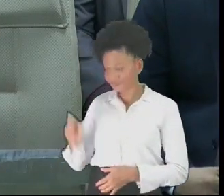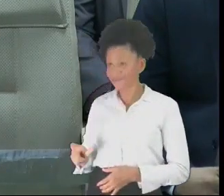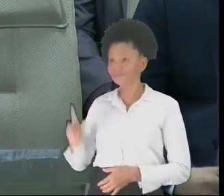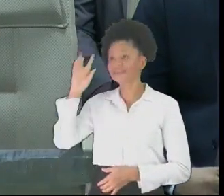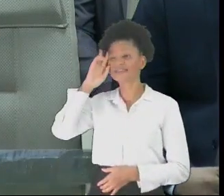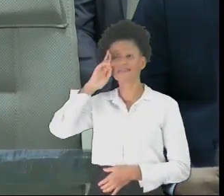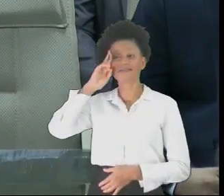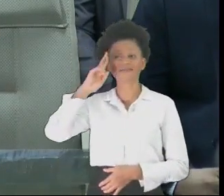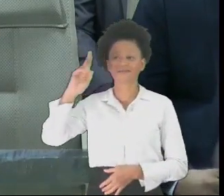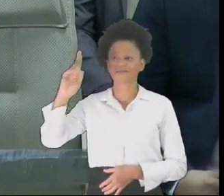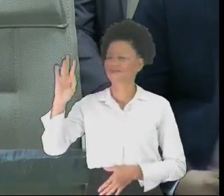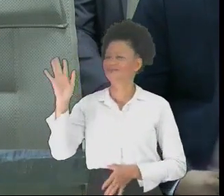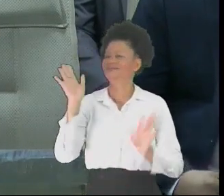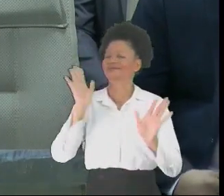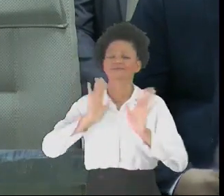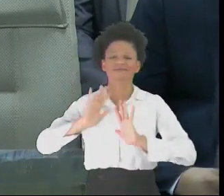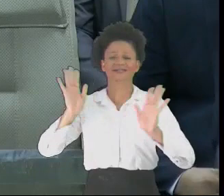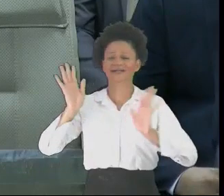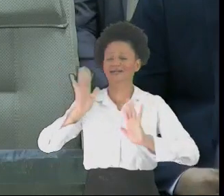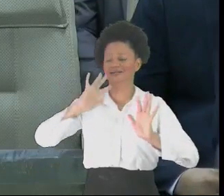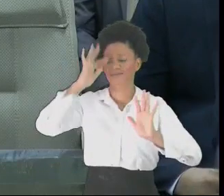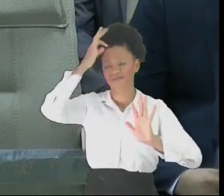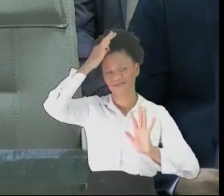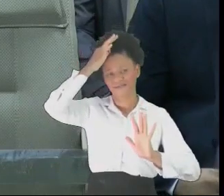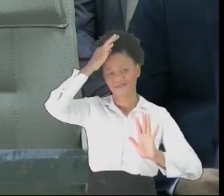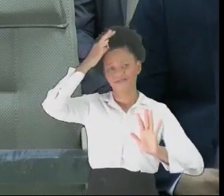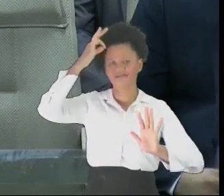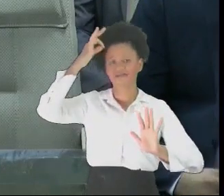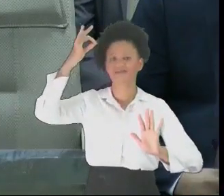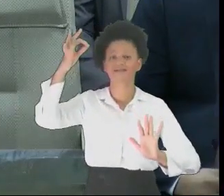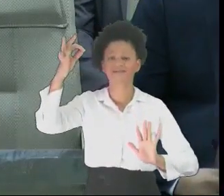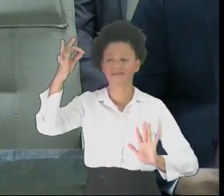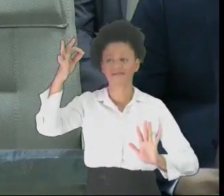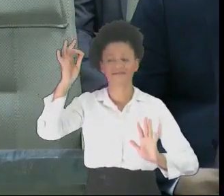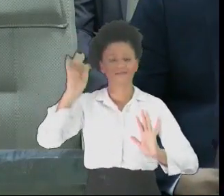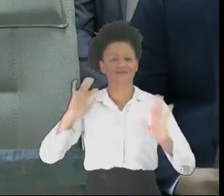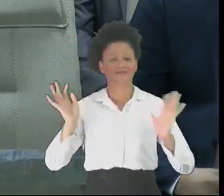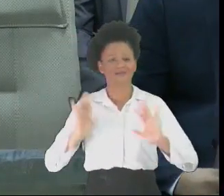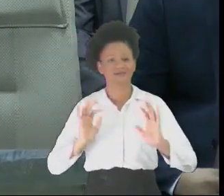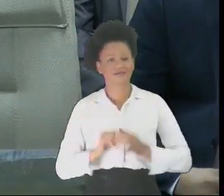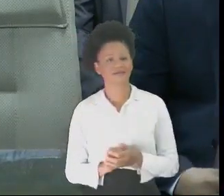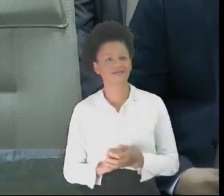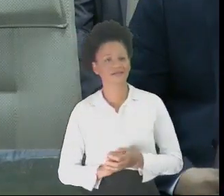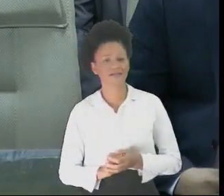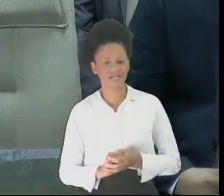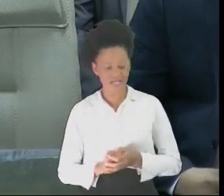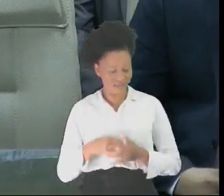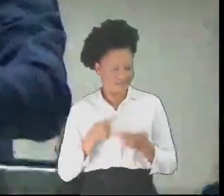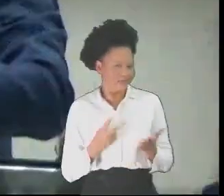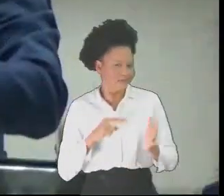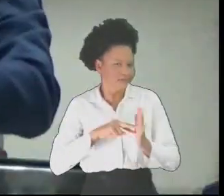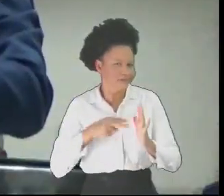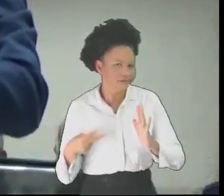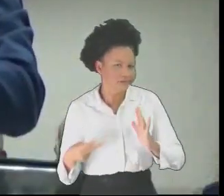de mim, o quê, irmãos amados? O teu Espírito Santo. Quer dizer que o Espírito